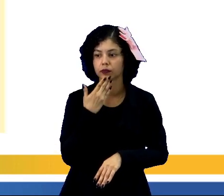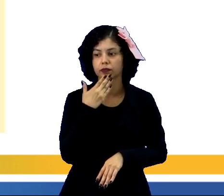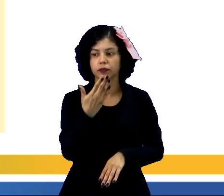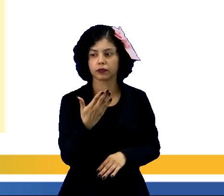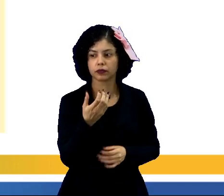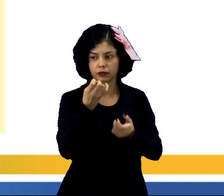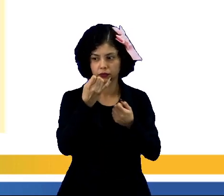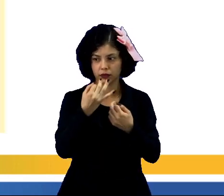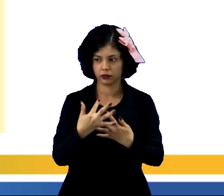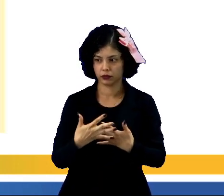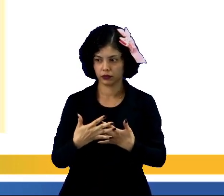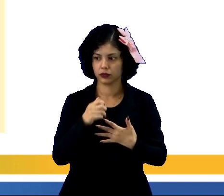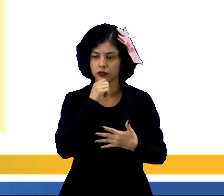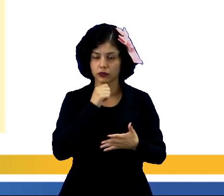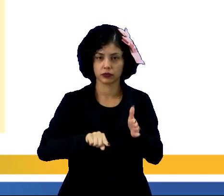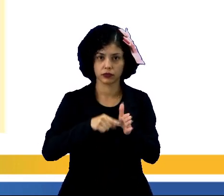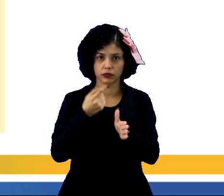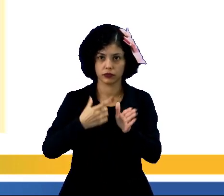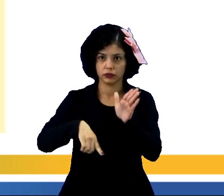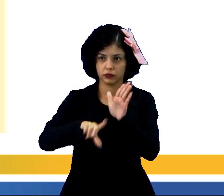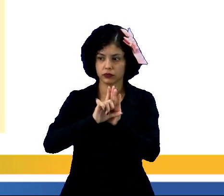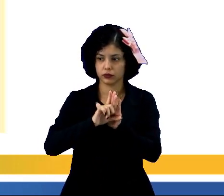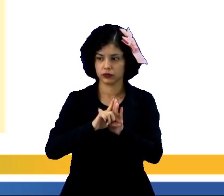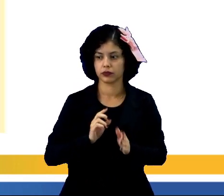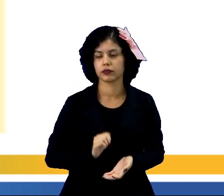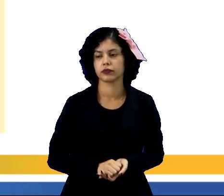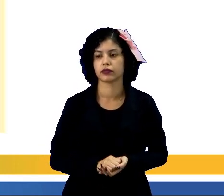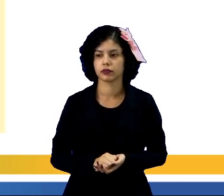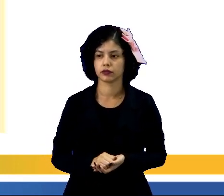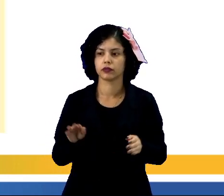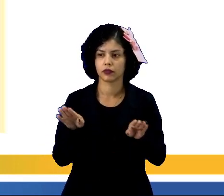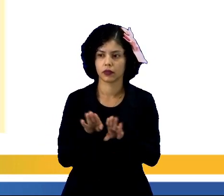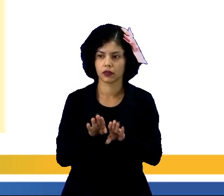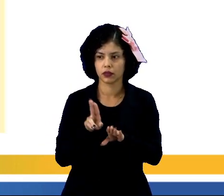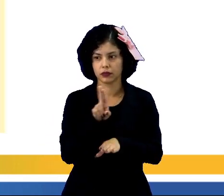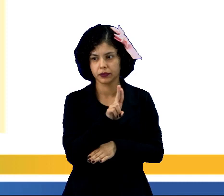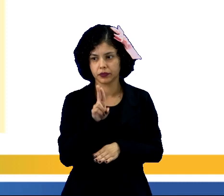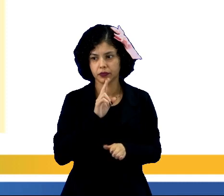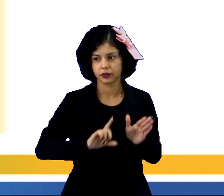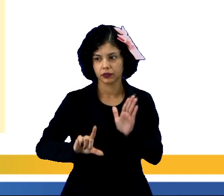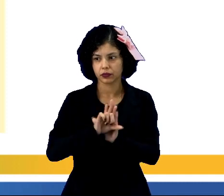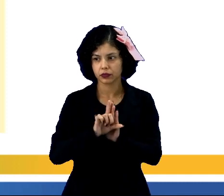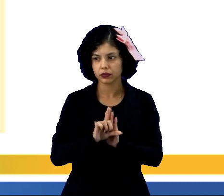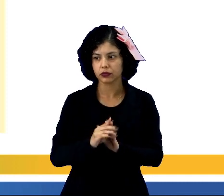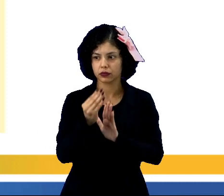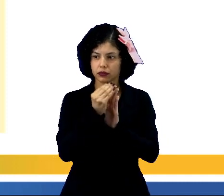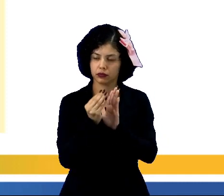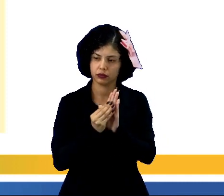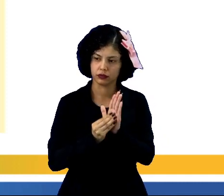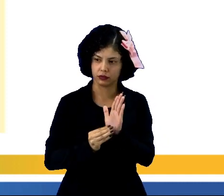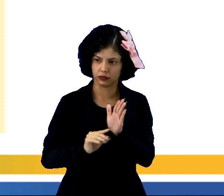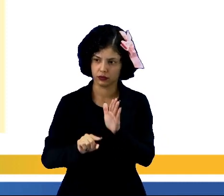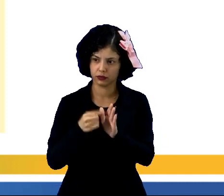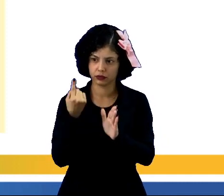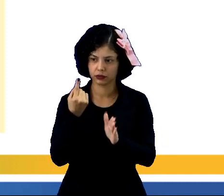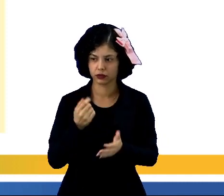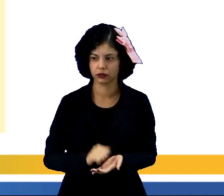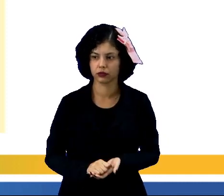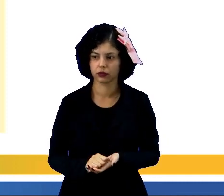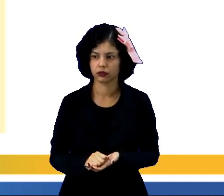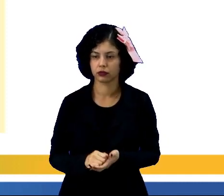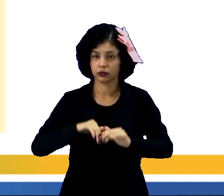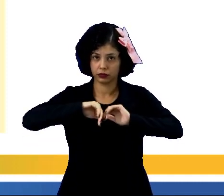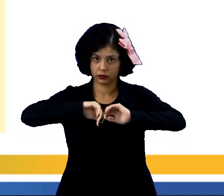que vocês expliquem a primeira lei. Lembra que a primeira lei também é chamada de lei de segregação de fatores. Segregação